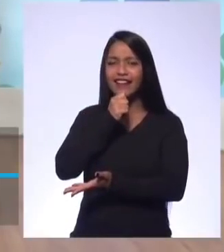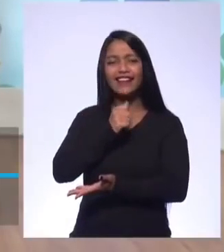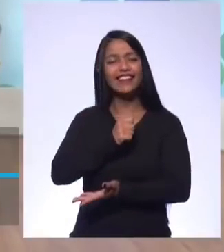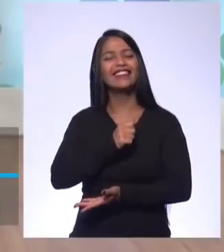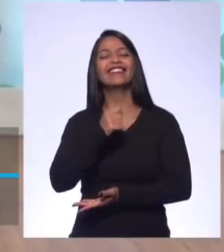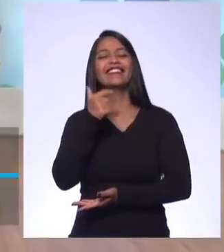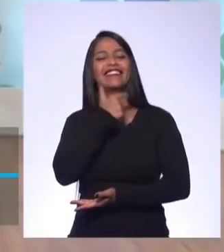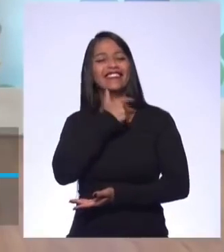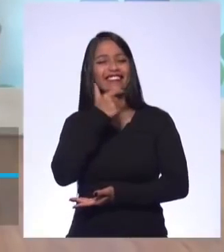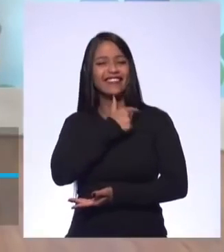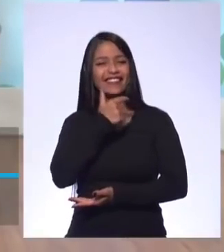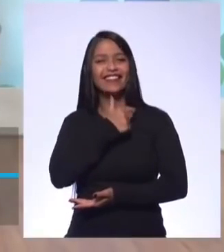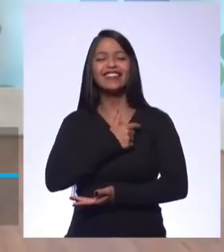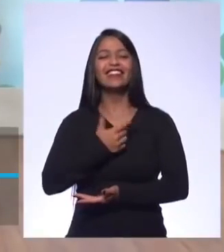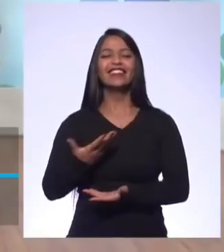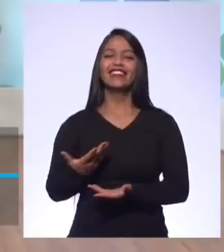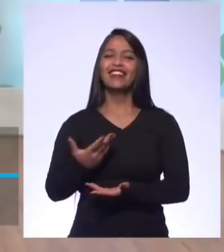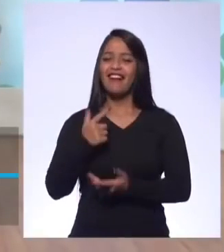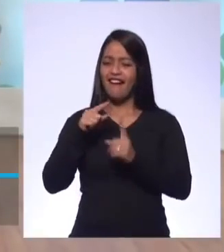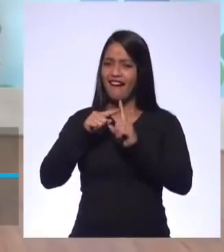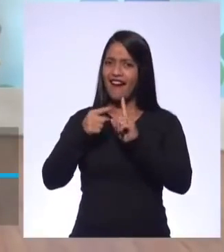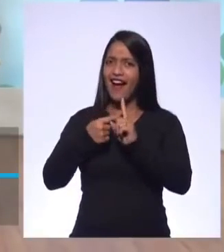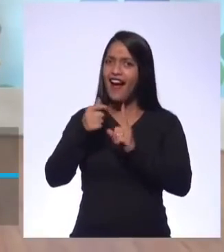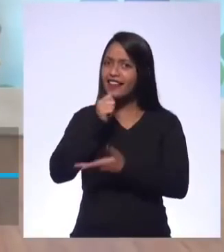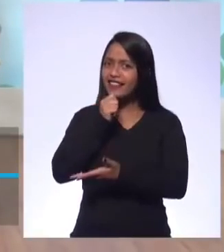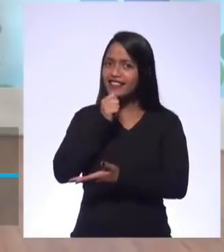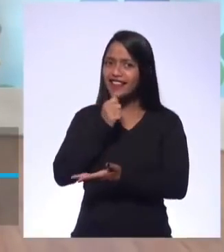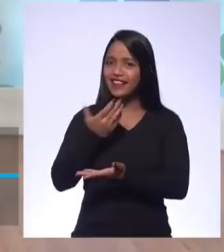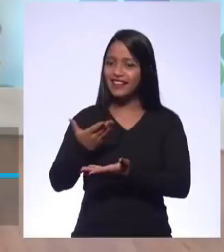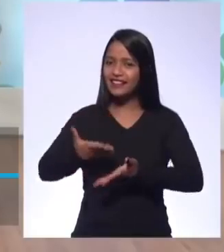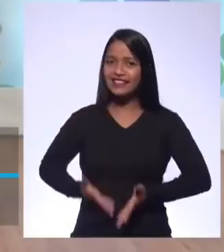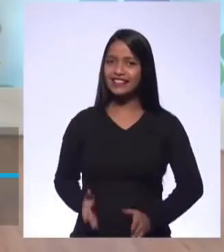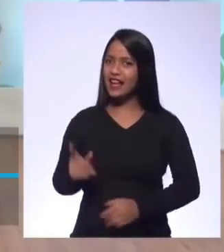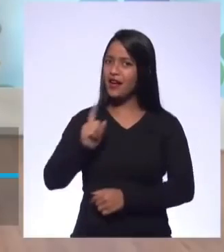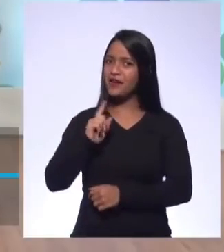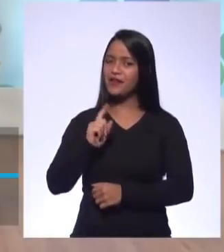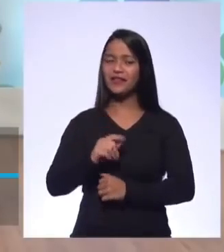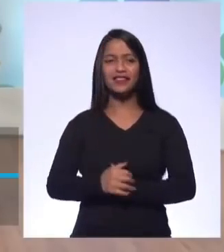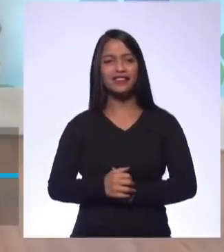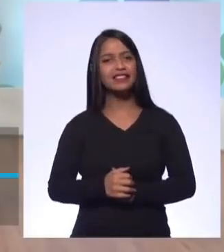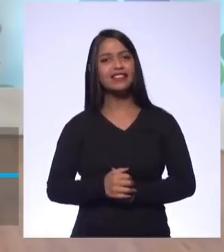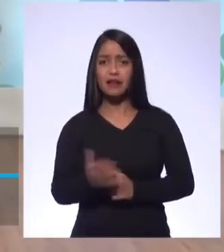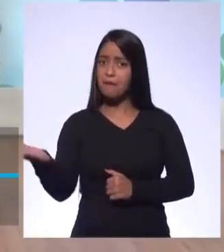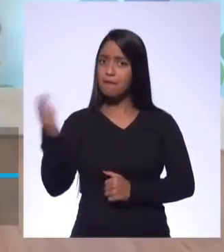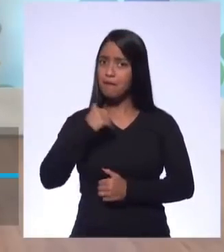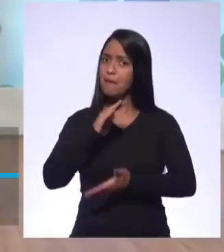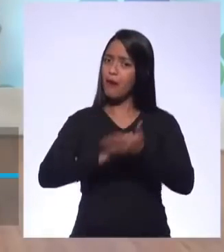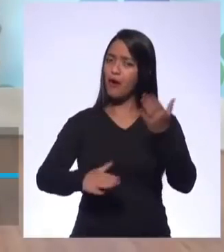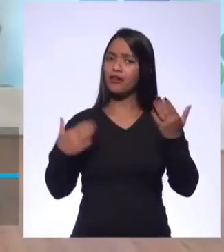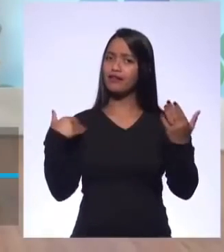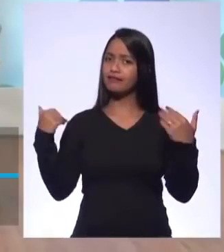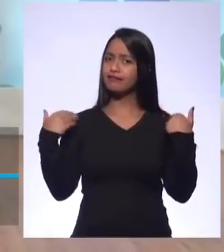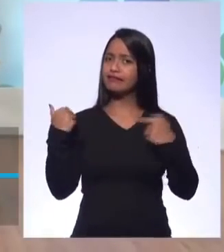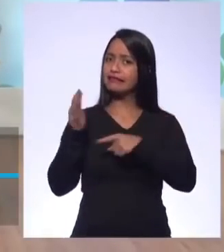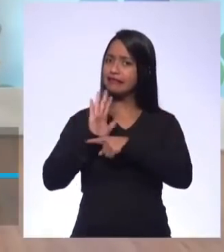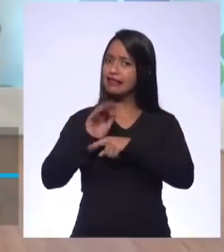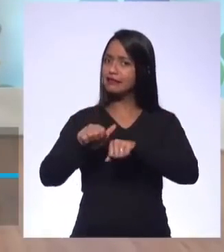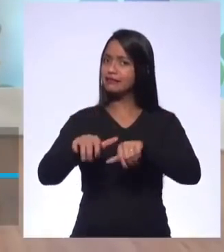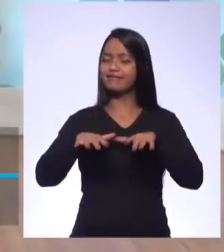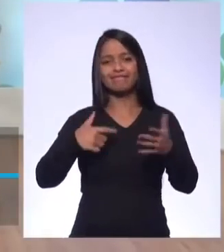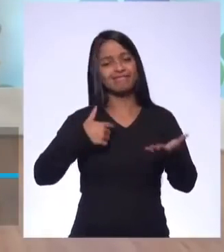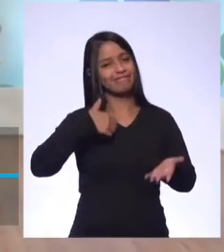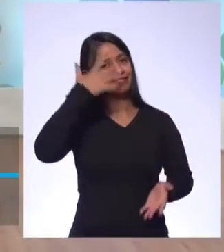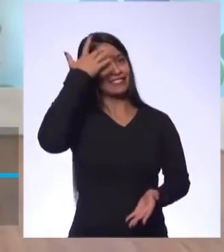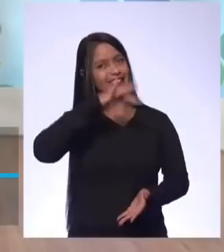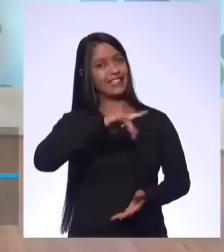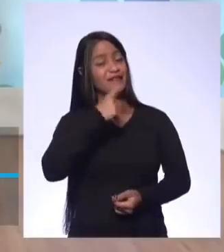Verdade. Tá grávida ainda? Eu falar, ainda tô. E aí, bora pro cinema? Poxa, não sei se vai rolar, tem que